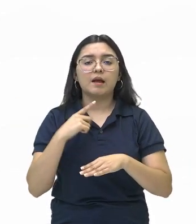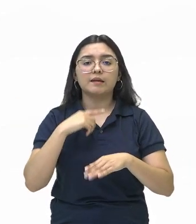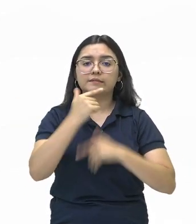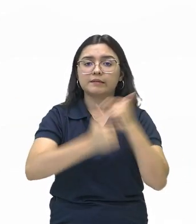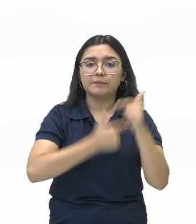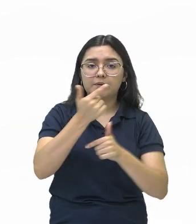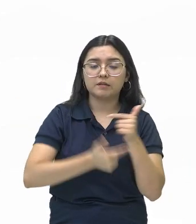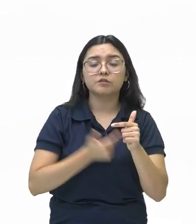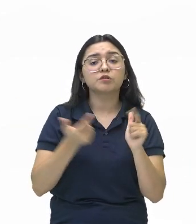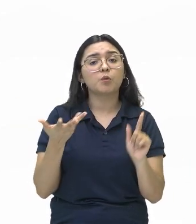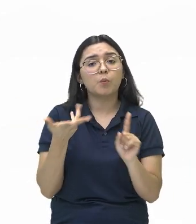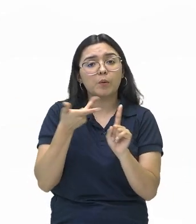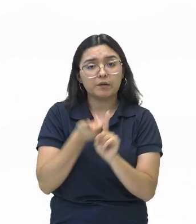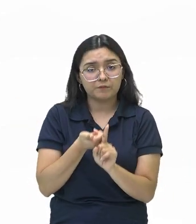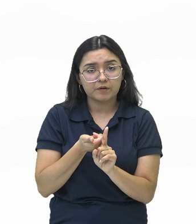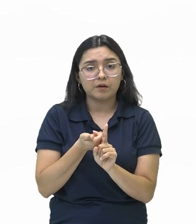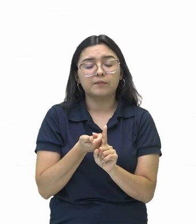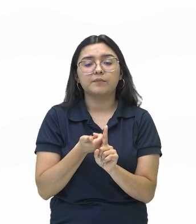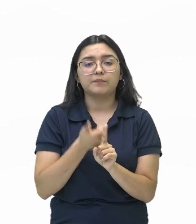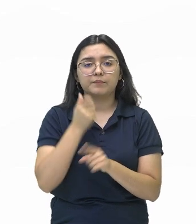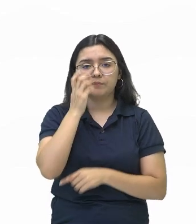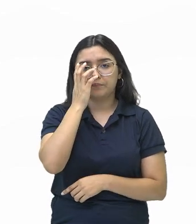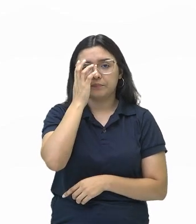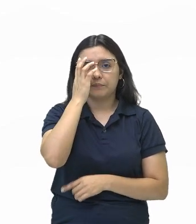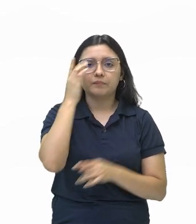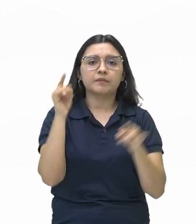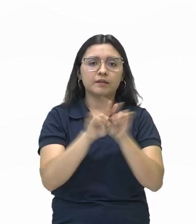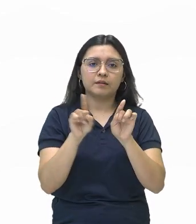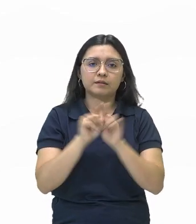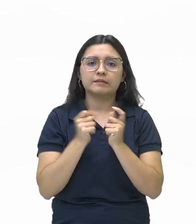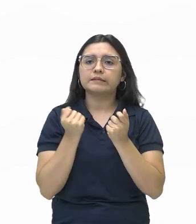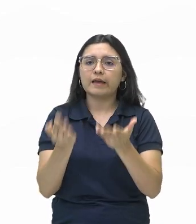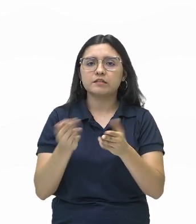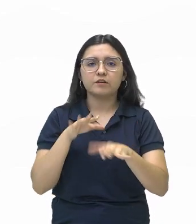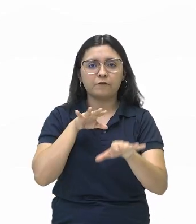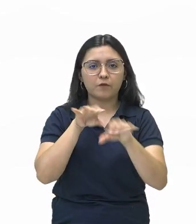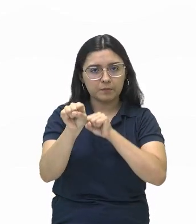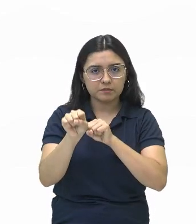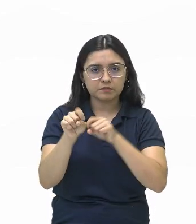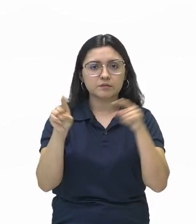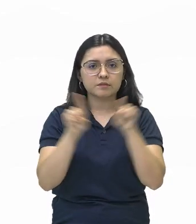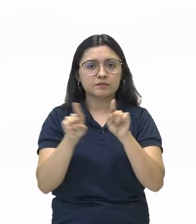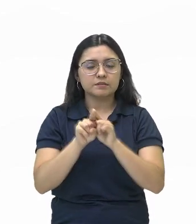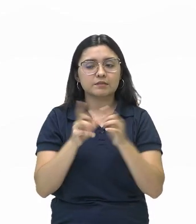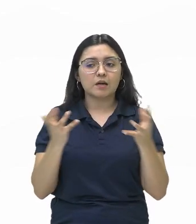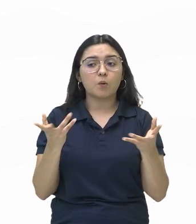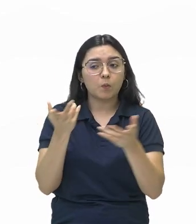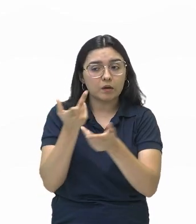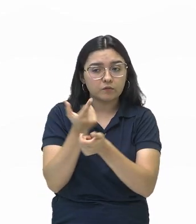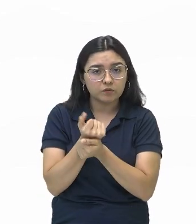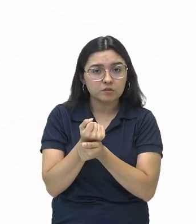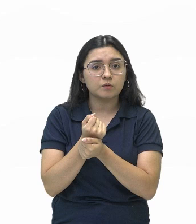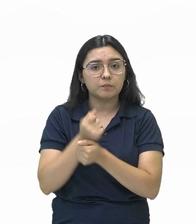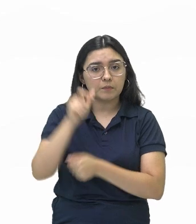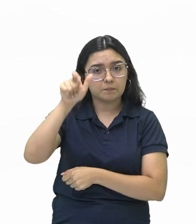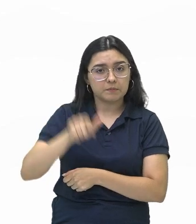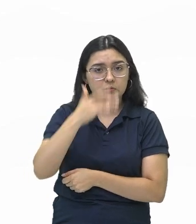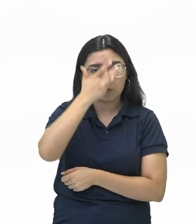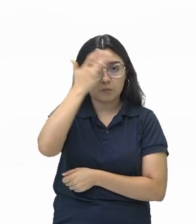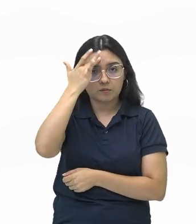empregos qualificados, a dar essa formação, a dar essa qualificação para o